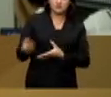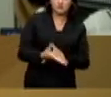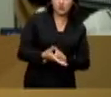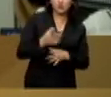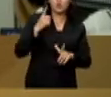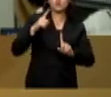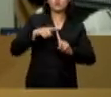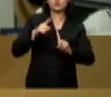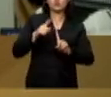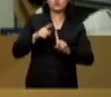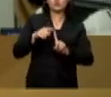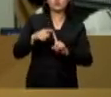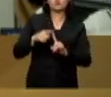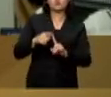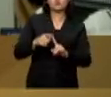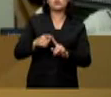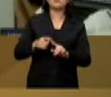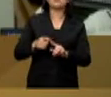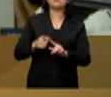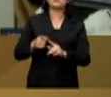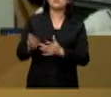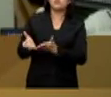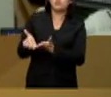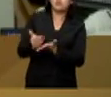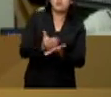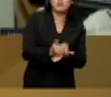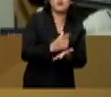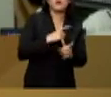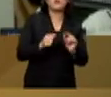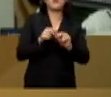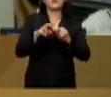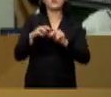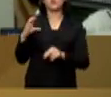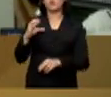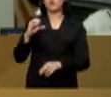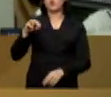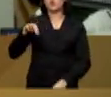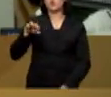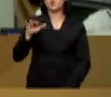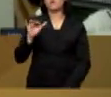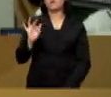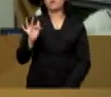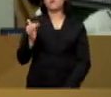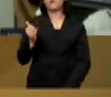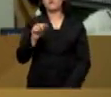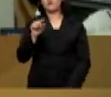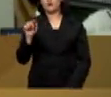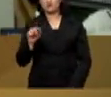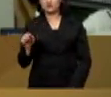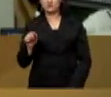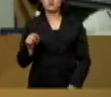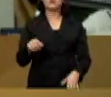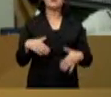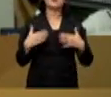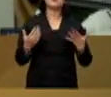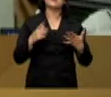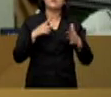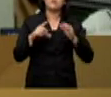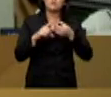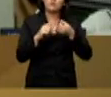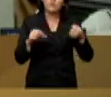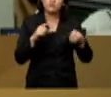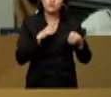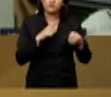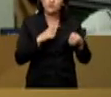receitas seriam deliberados pelo CONFAS. Embora a disposição contida em citado convênio